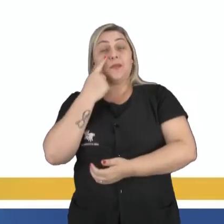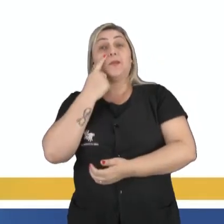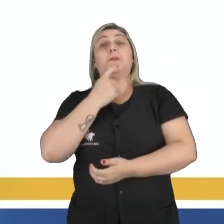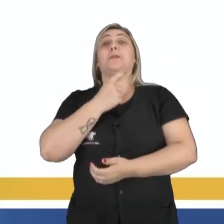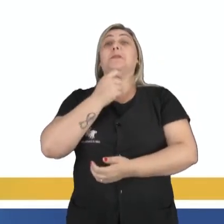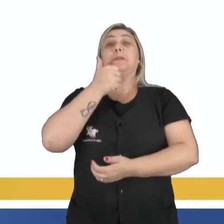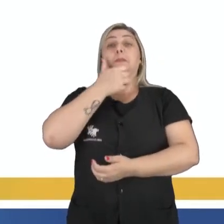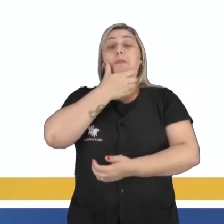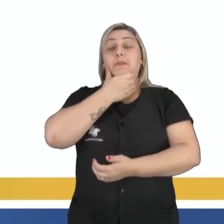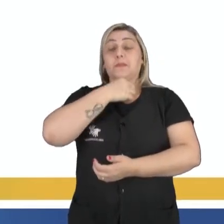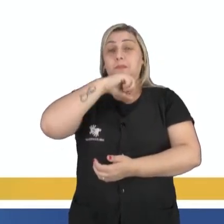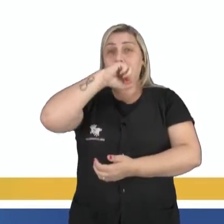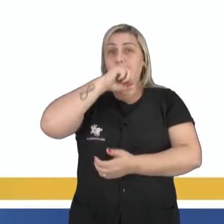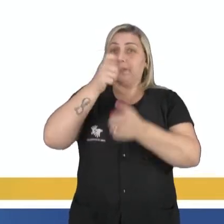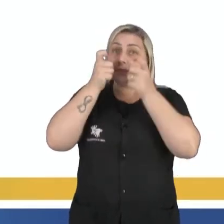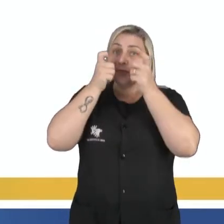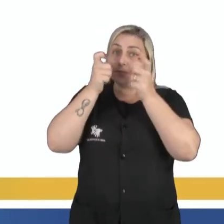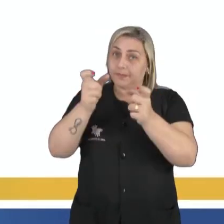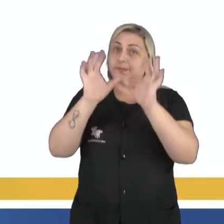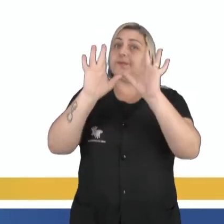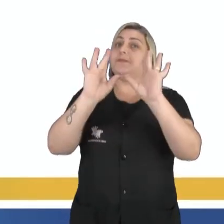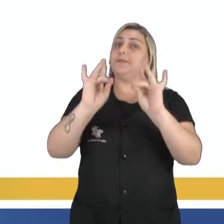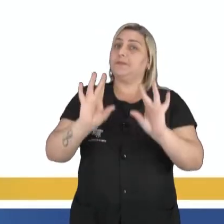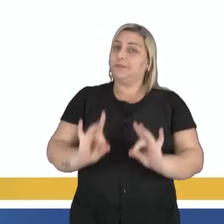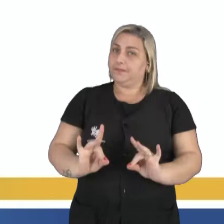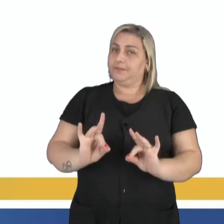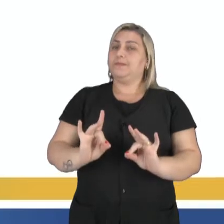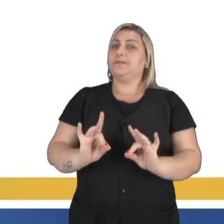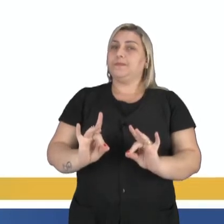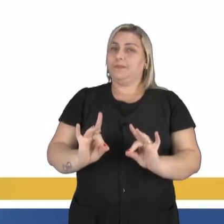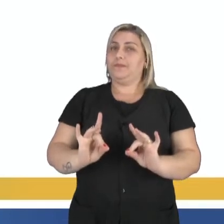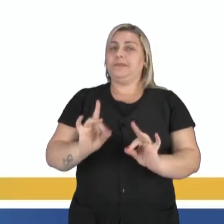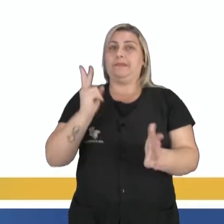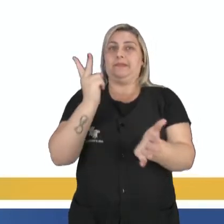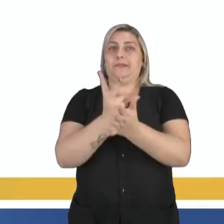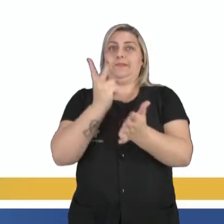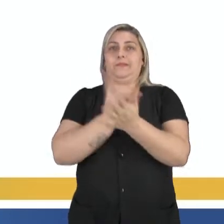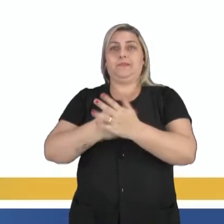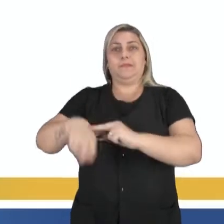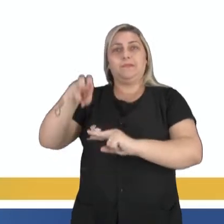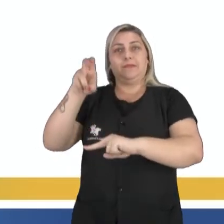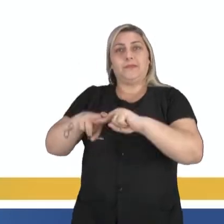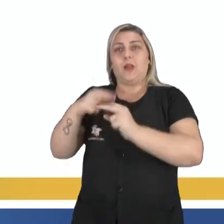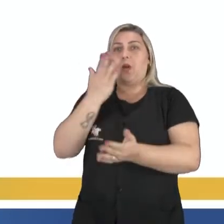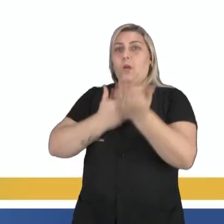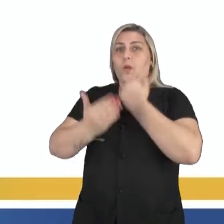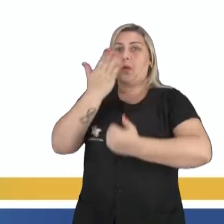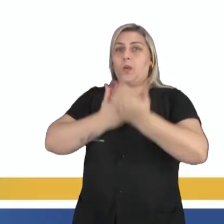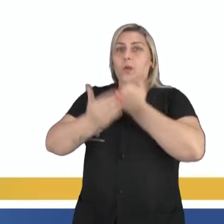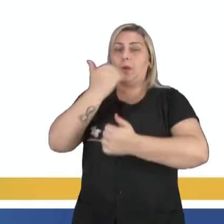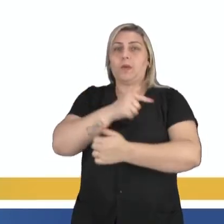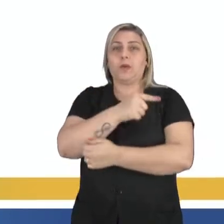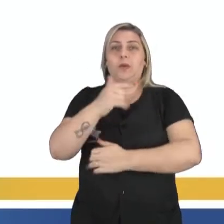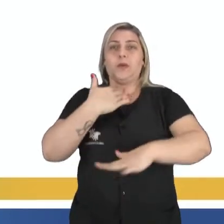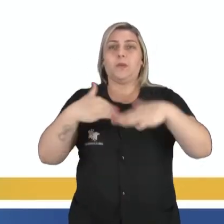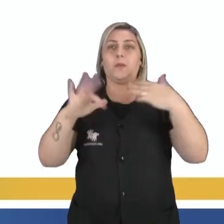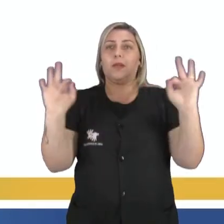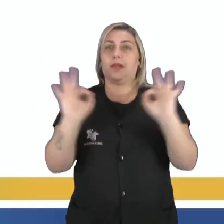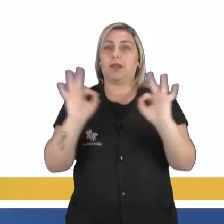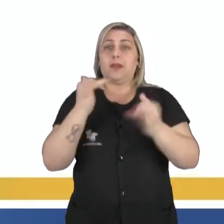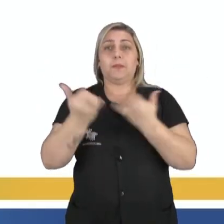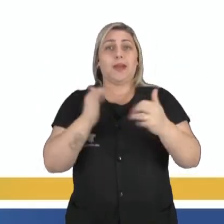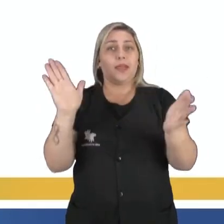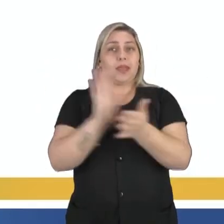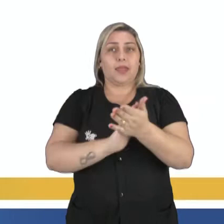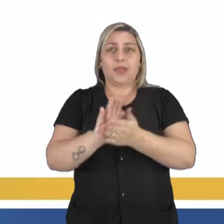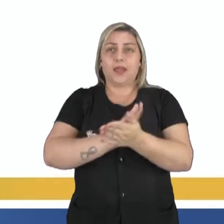papai, presta atenção nesse detalhe, hein? Vai que fica todo o tempo ali sentado só comendo, sem ter movimentação nenhuma, sem brincar